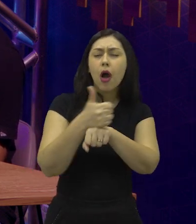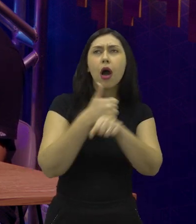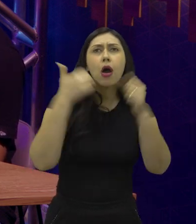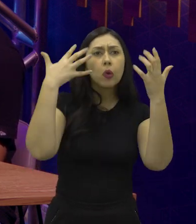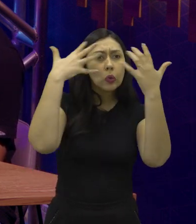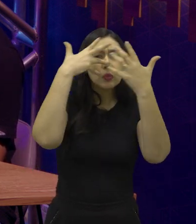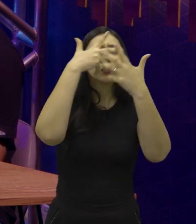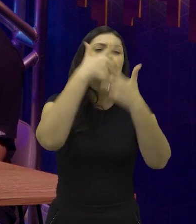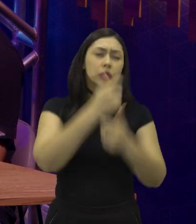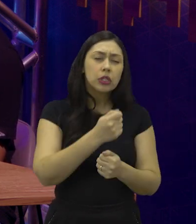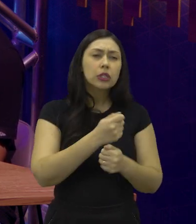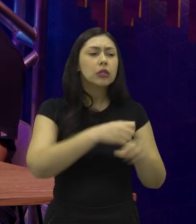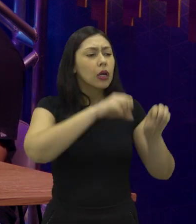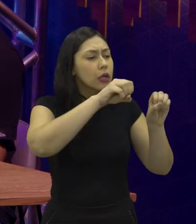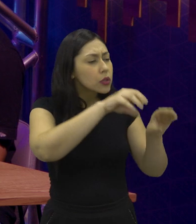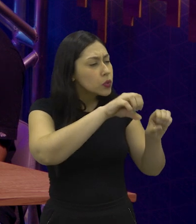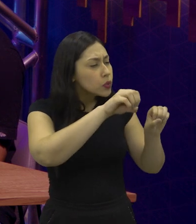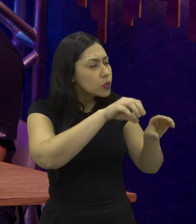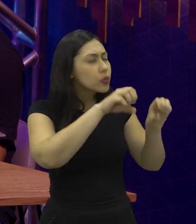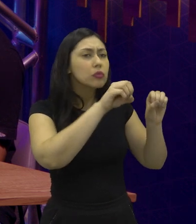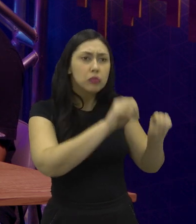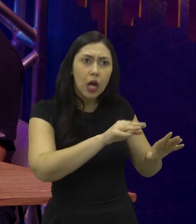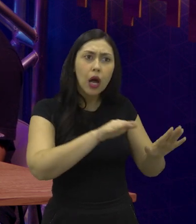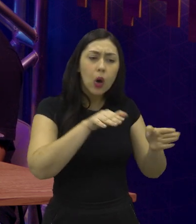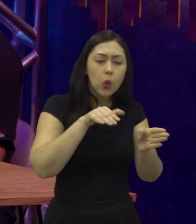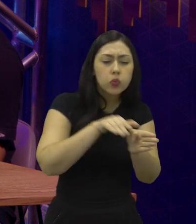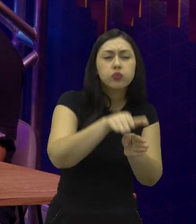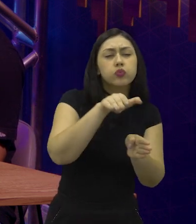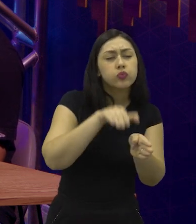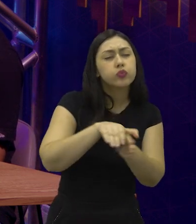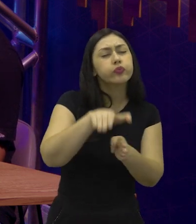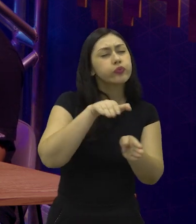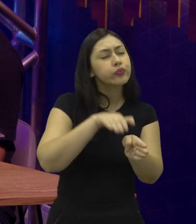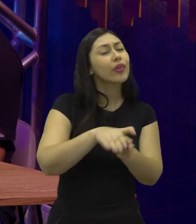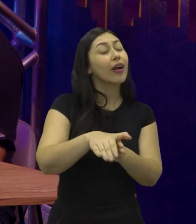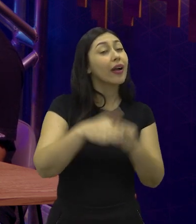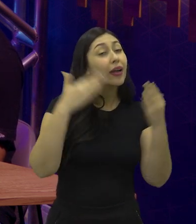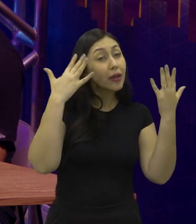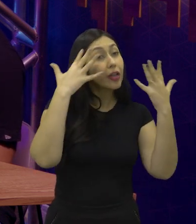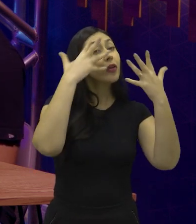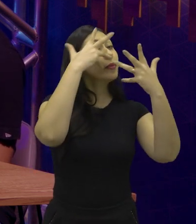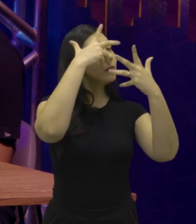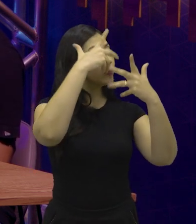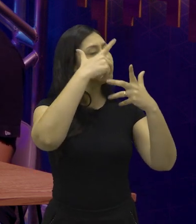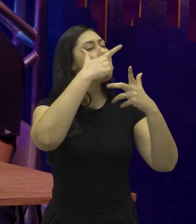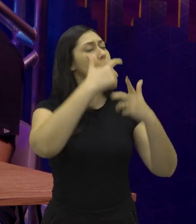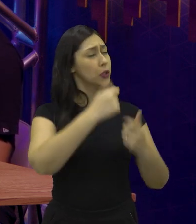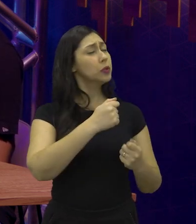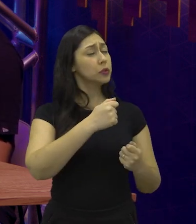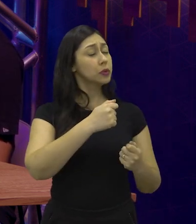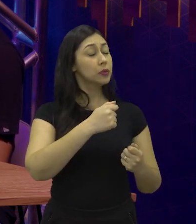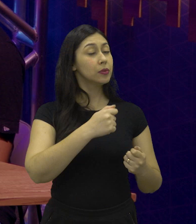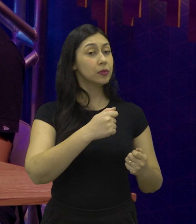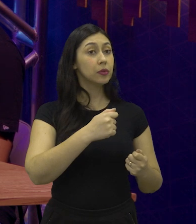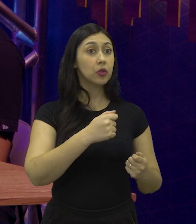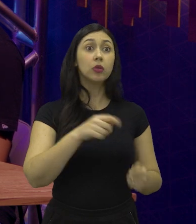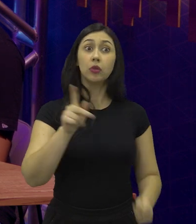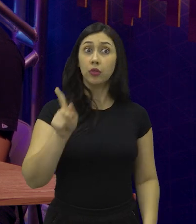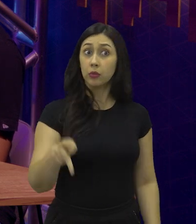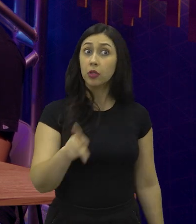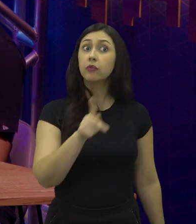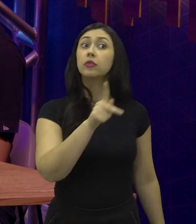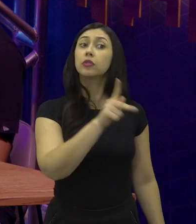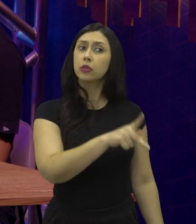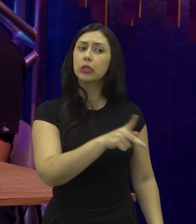profissão do professor, o educar, o ser um mestre, ser um guia da vida, né? É muito bonito. E os